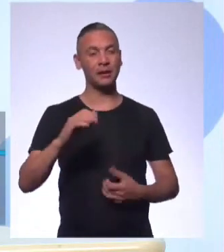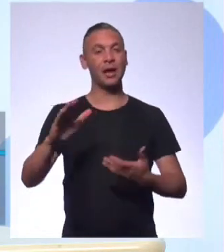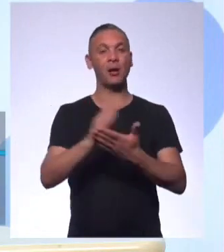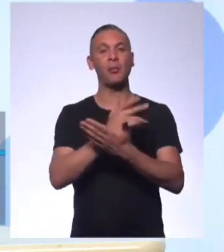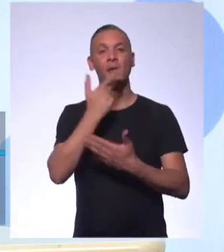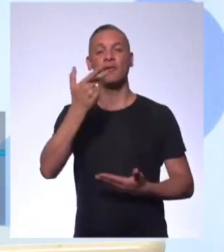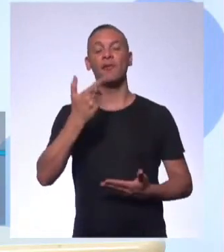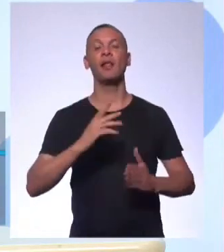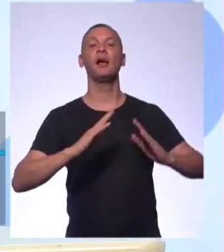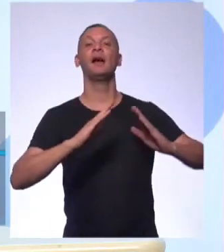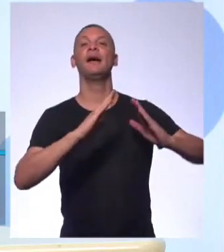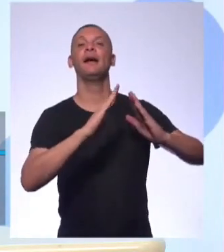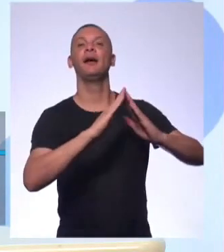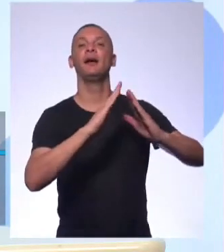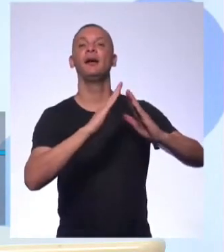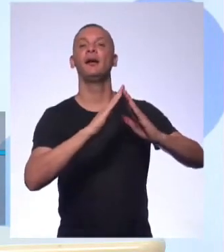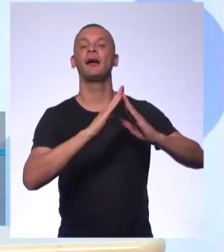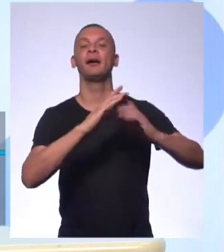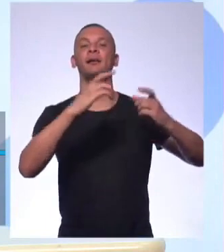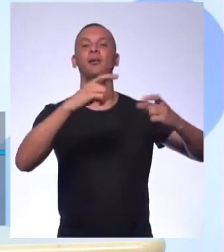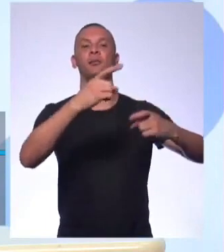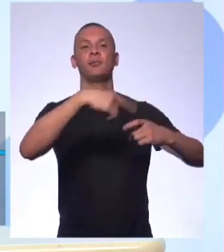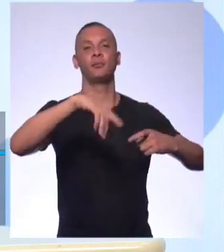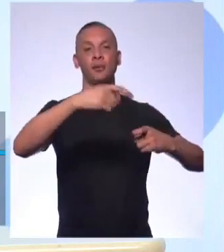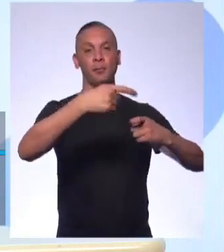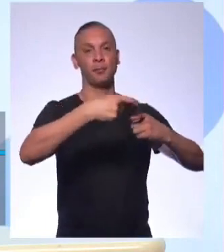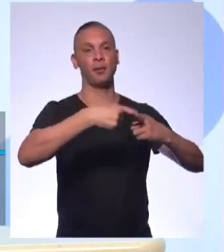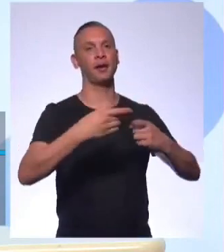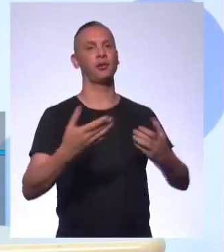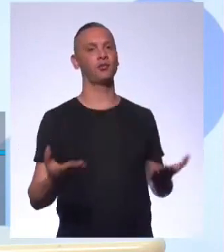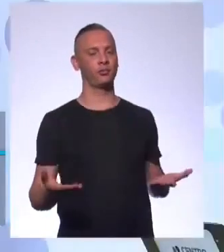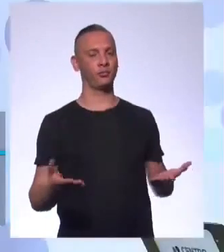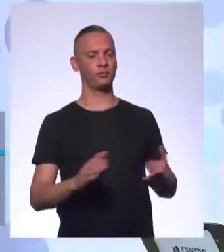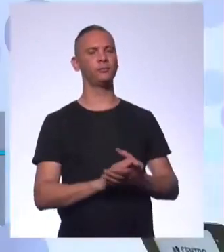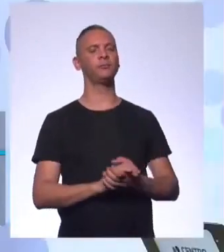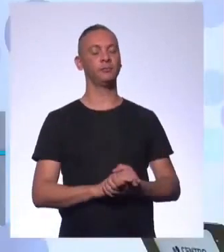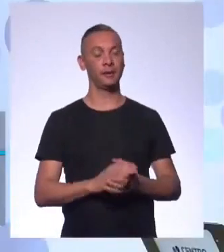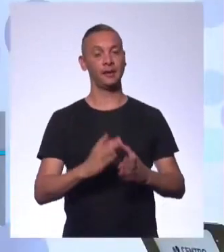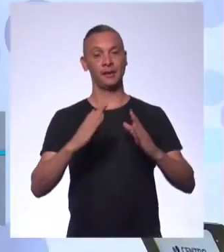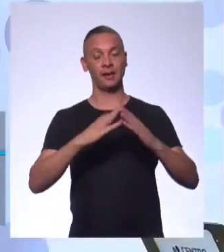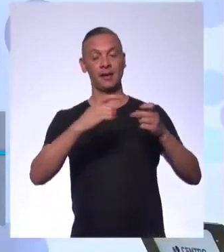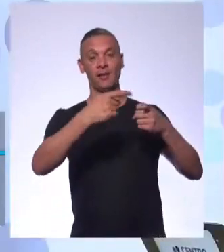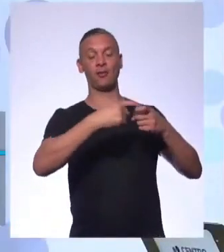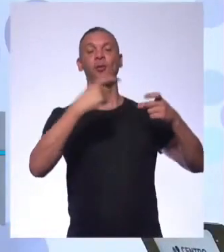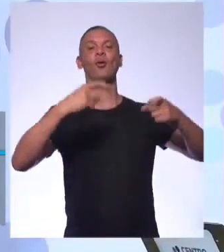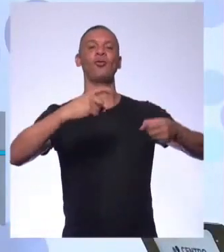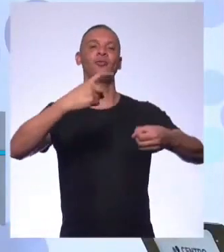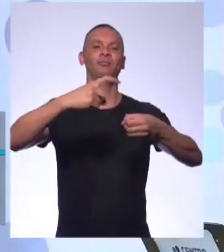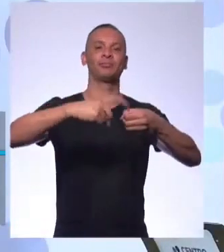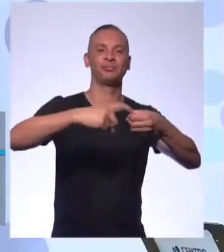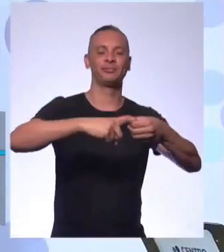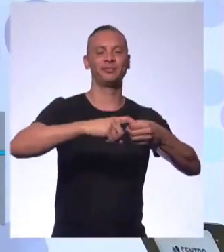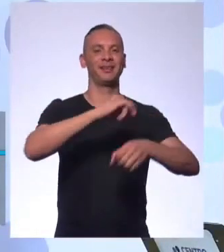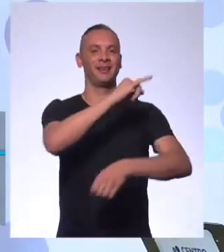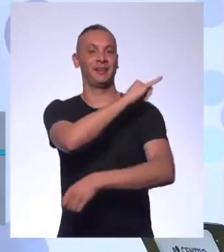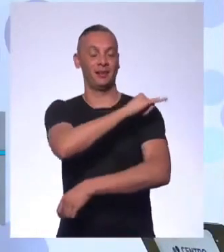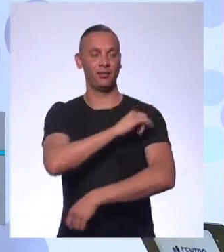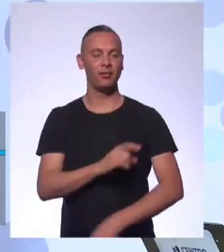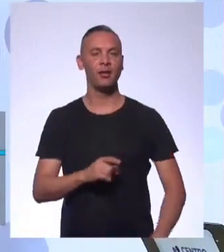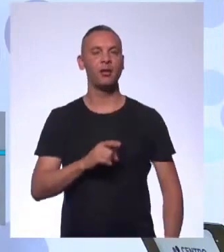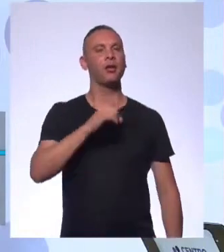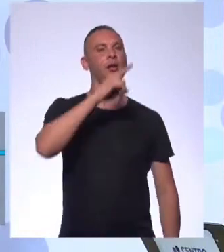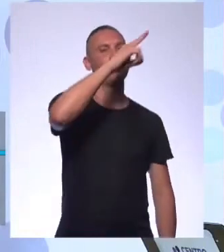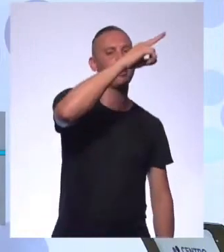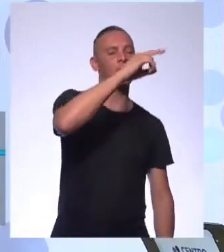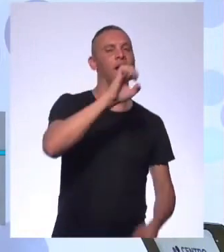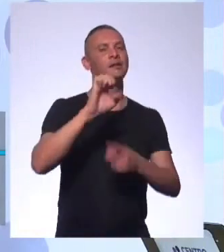na casa do médico, é isso? Do doutor? Na casa do doutor. Na casa do doutor, no interior do Rio de Janeiro. Tanto que eles falam, olha, lá no Rio de Janeiro, na